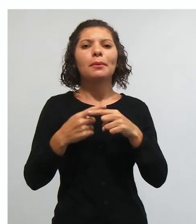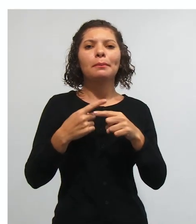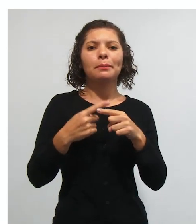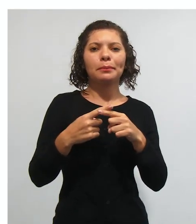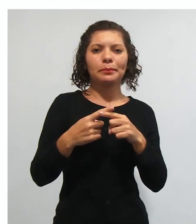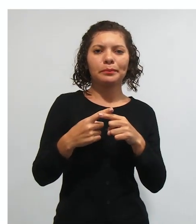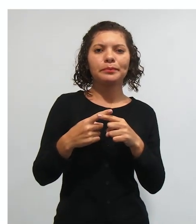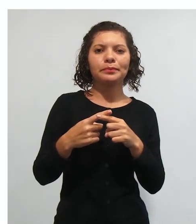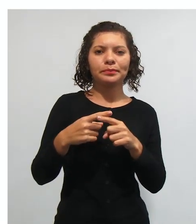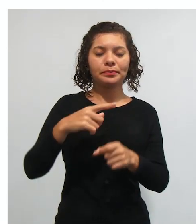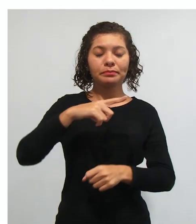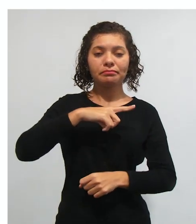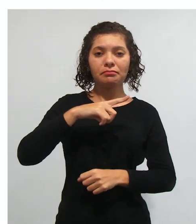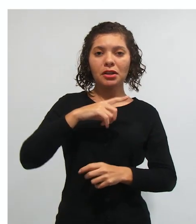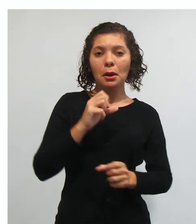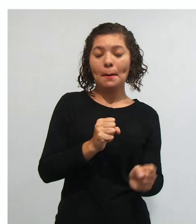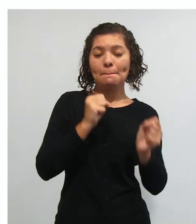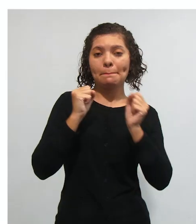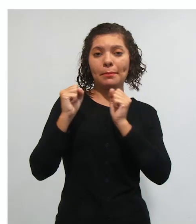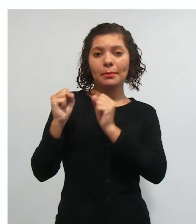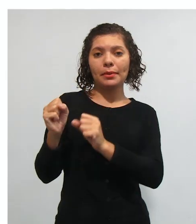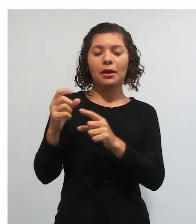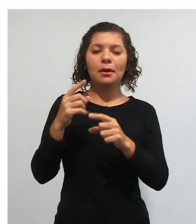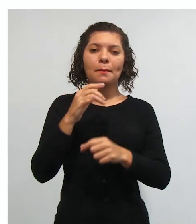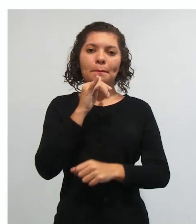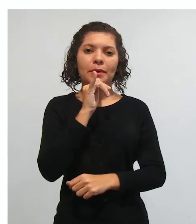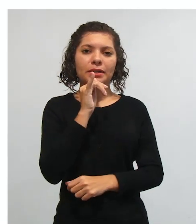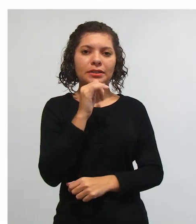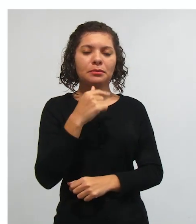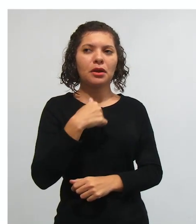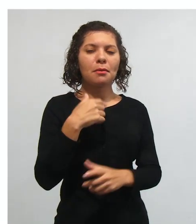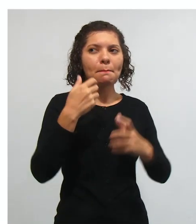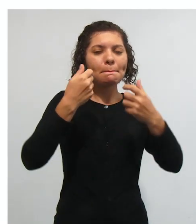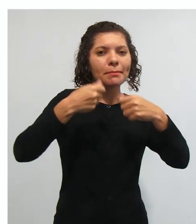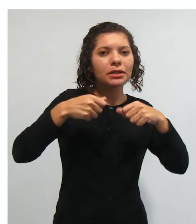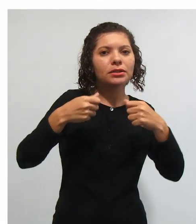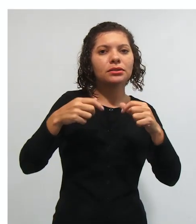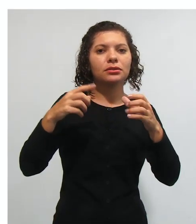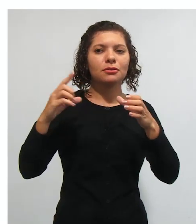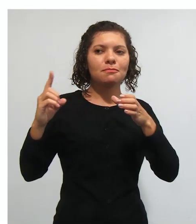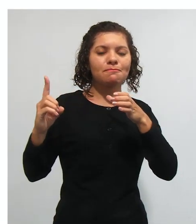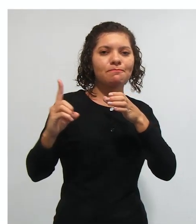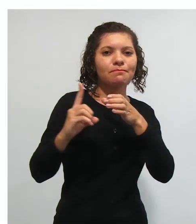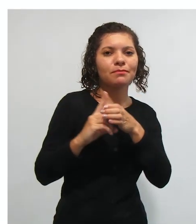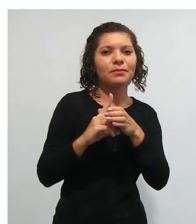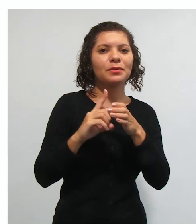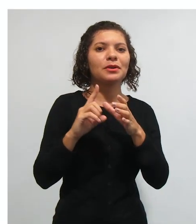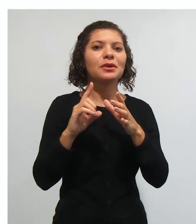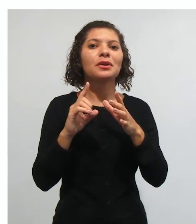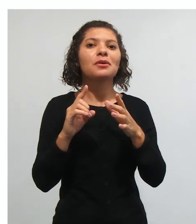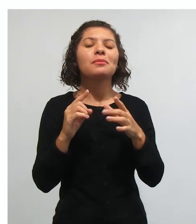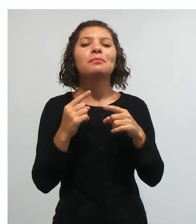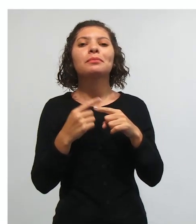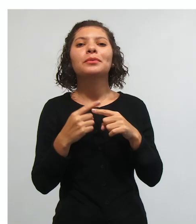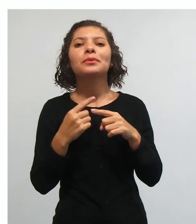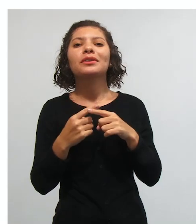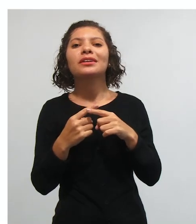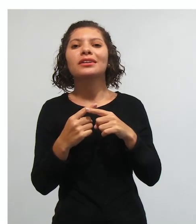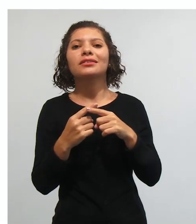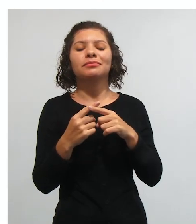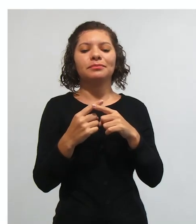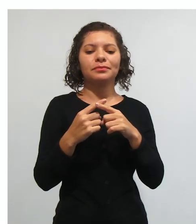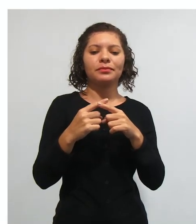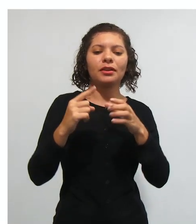marcas de presença do Poder quando eu digo que eu preciso incluir é porque eu tenho a exclusão eu preciso